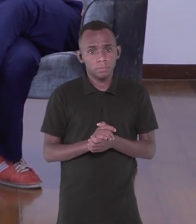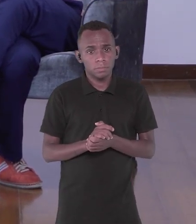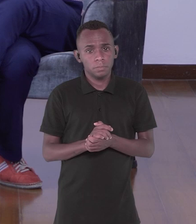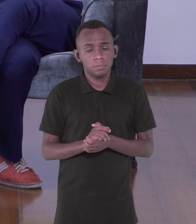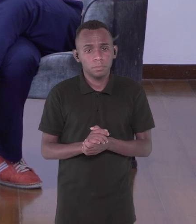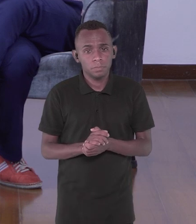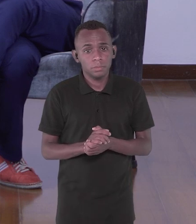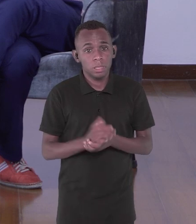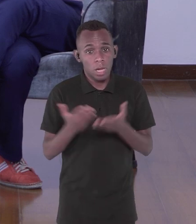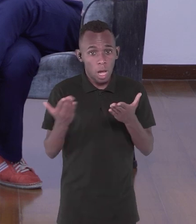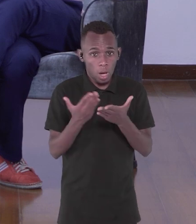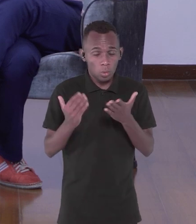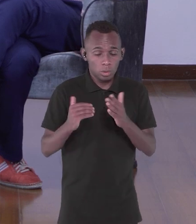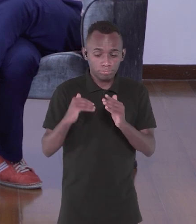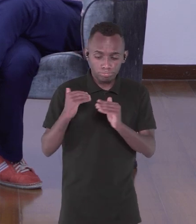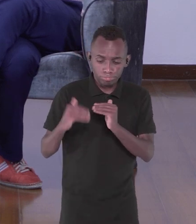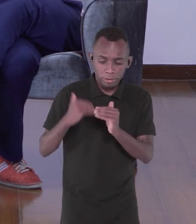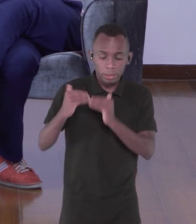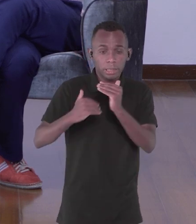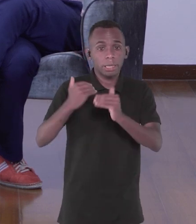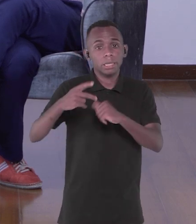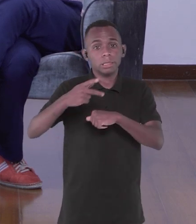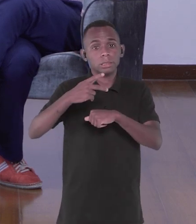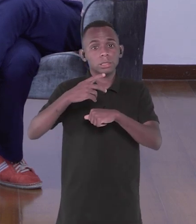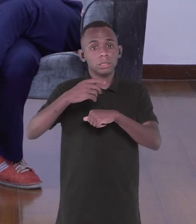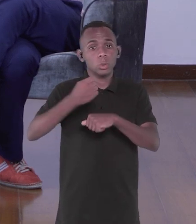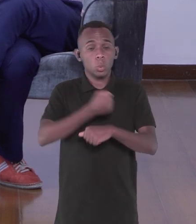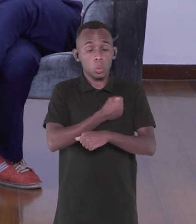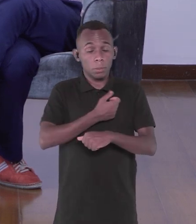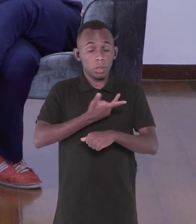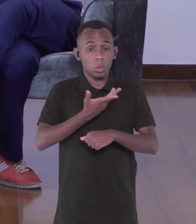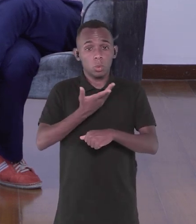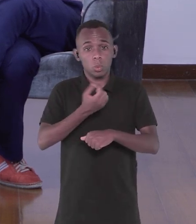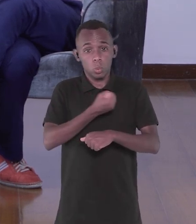E cresce agora o número de países que vivem